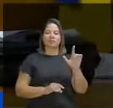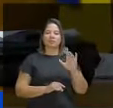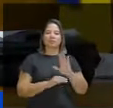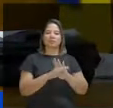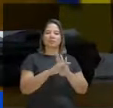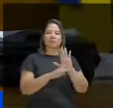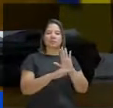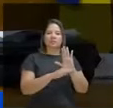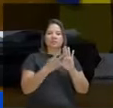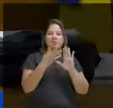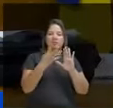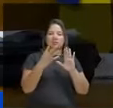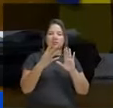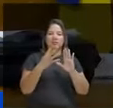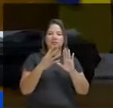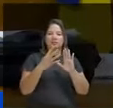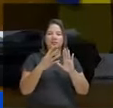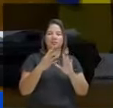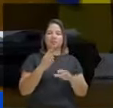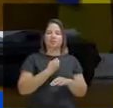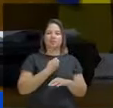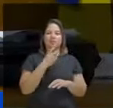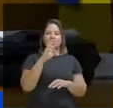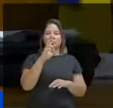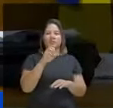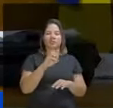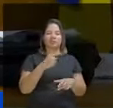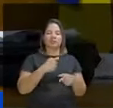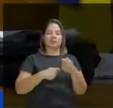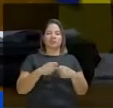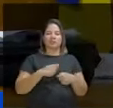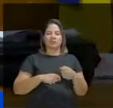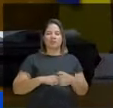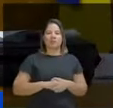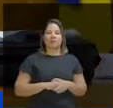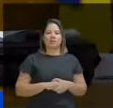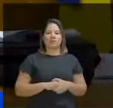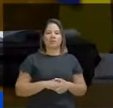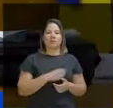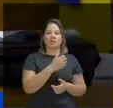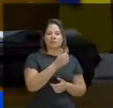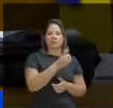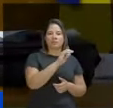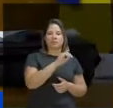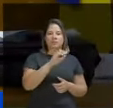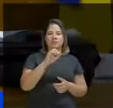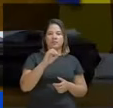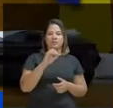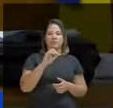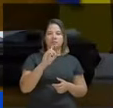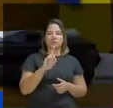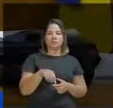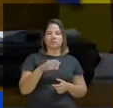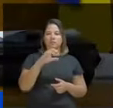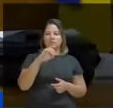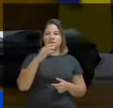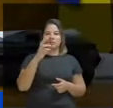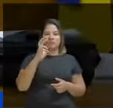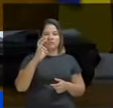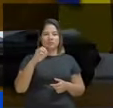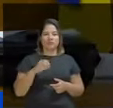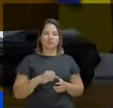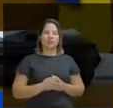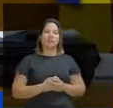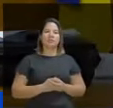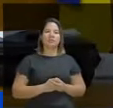050, é o item 4 da pauta. Processo administrativo 600.050 de 2024, que dispõe